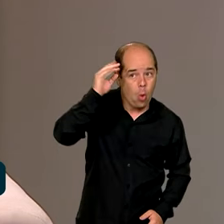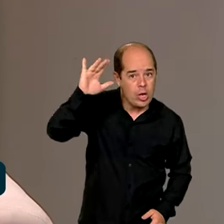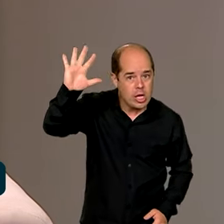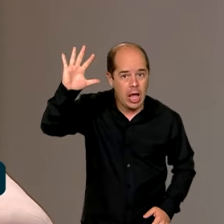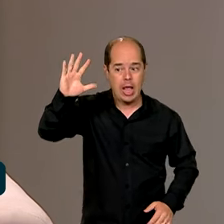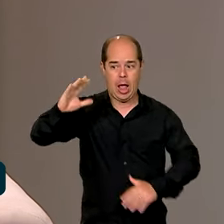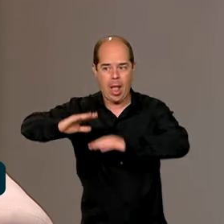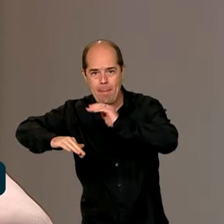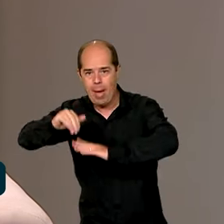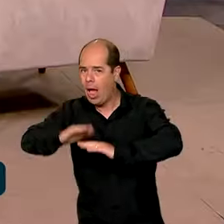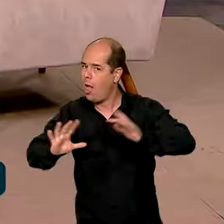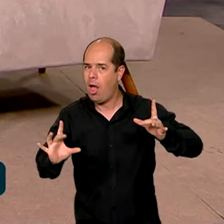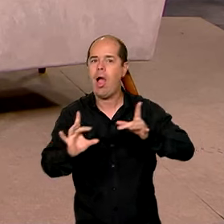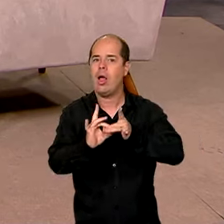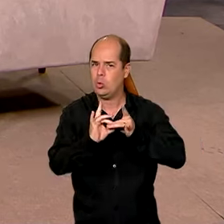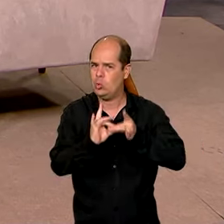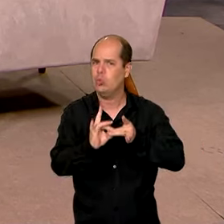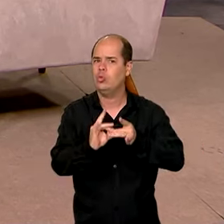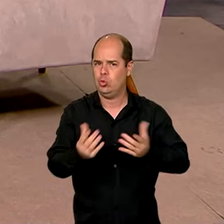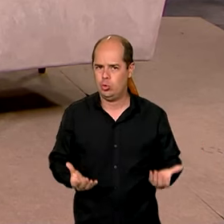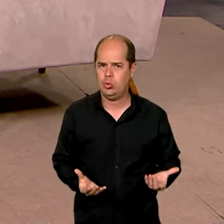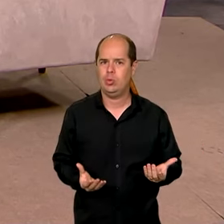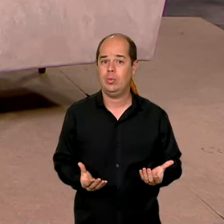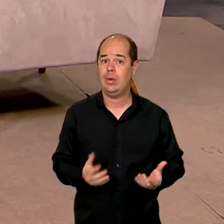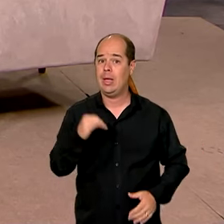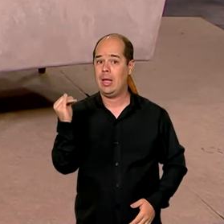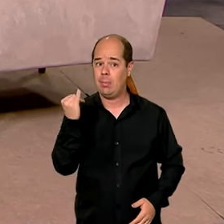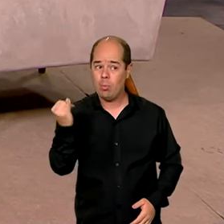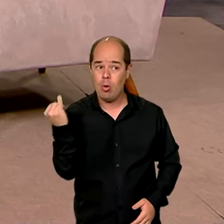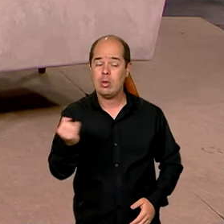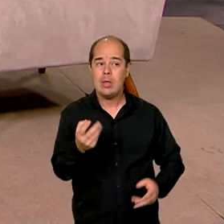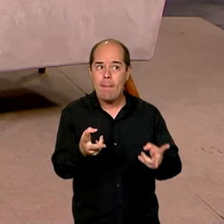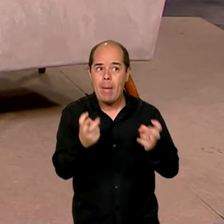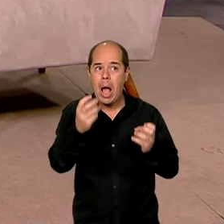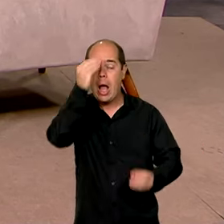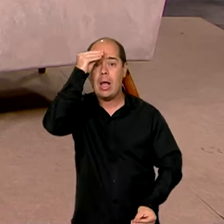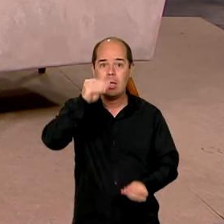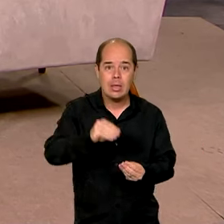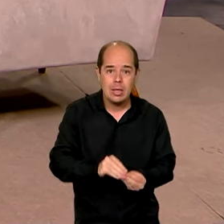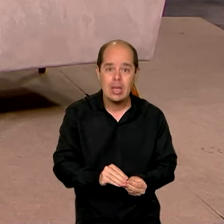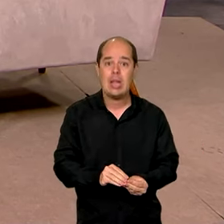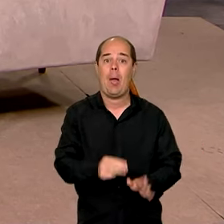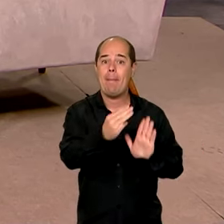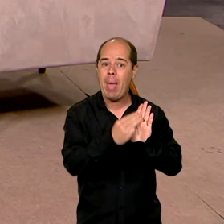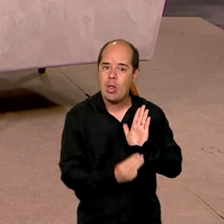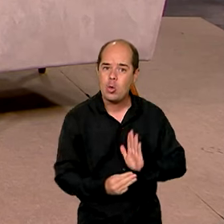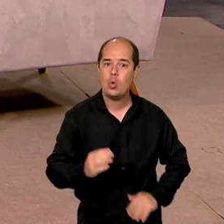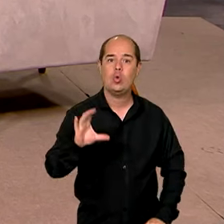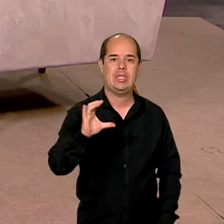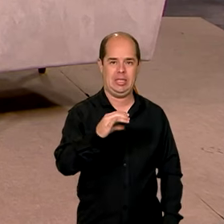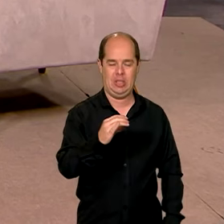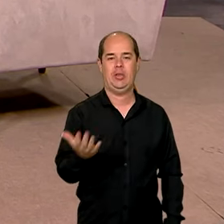a pessoa perceber isso. É importante que ela aprenda a metodologia científica. E quando nós